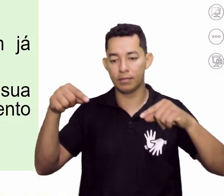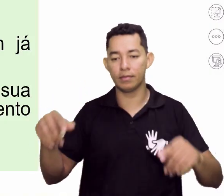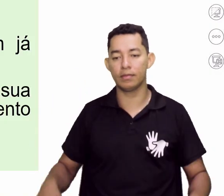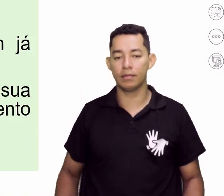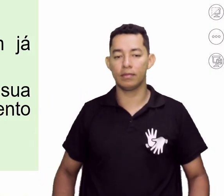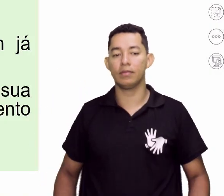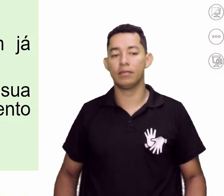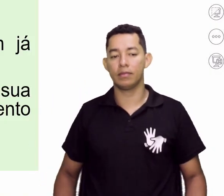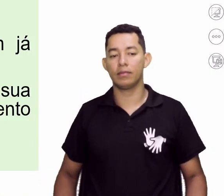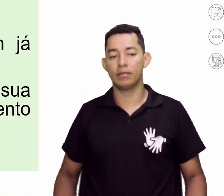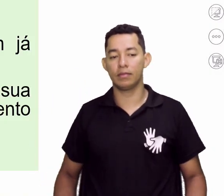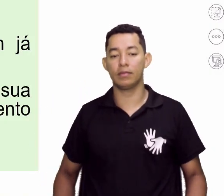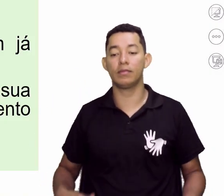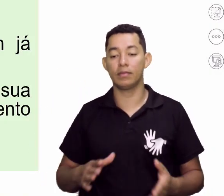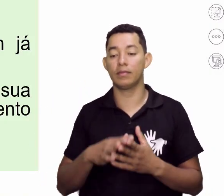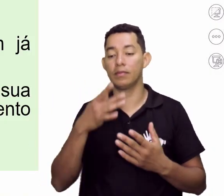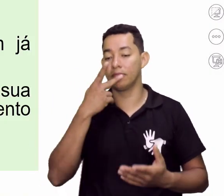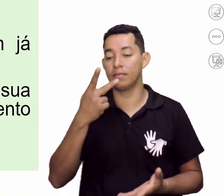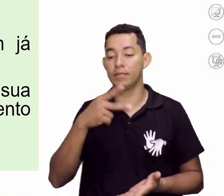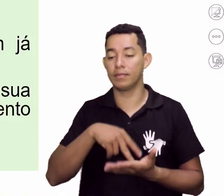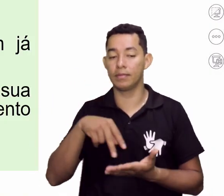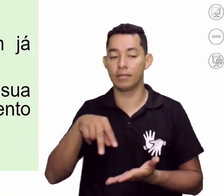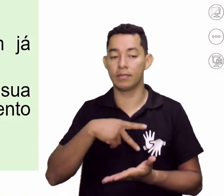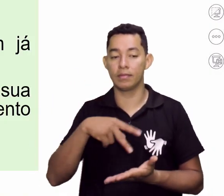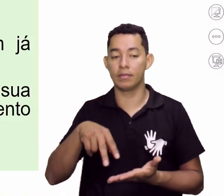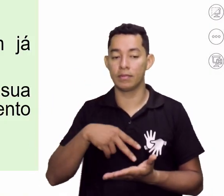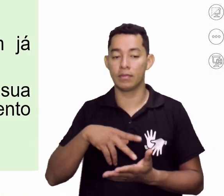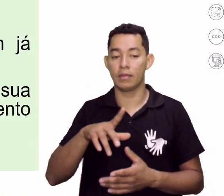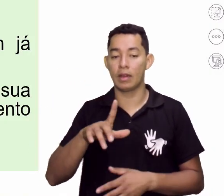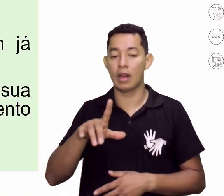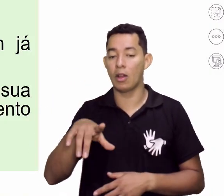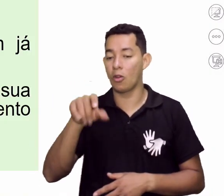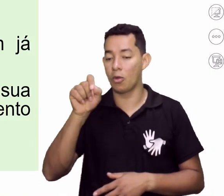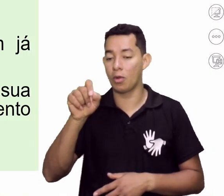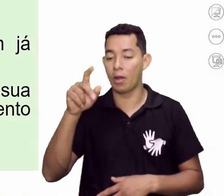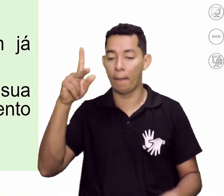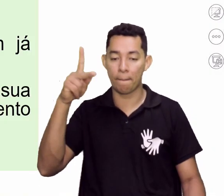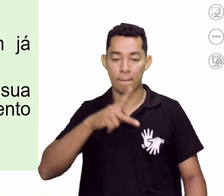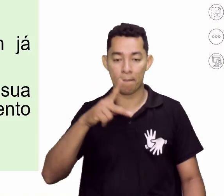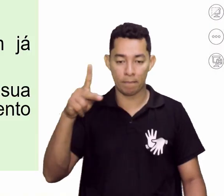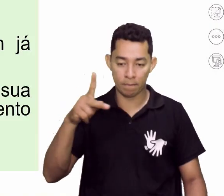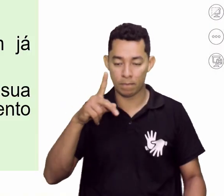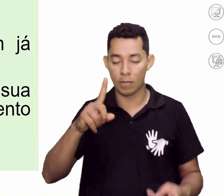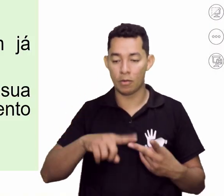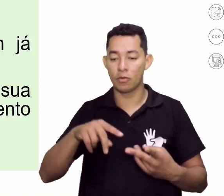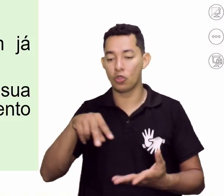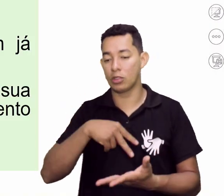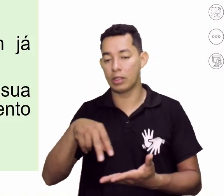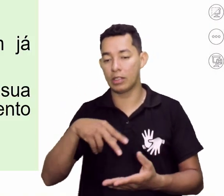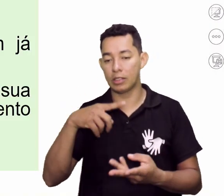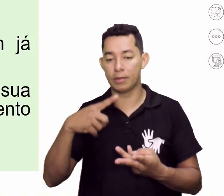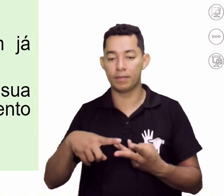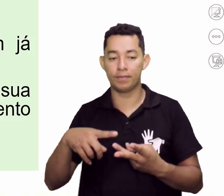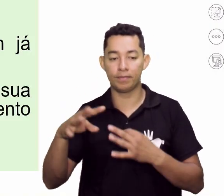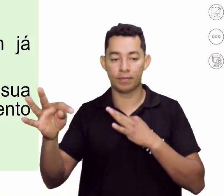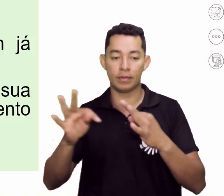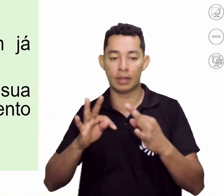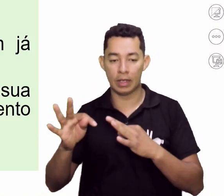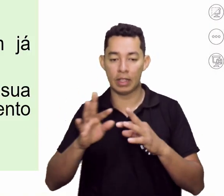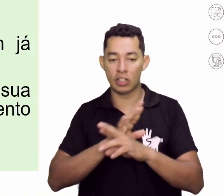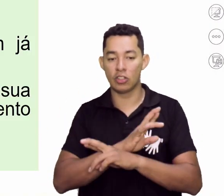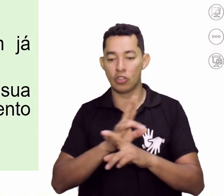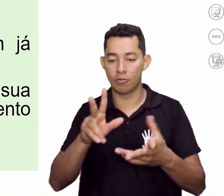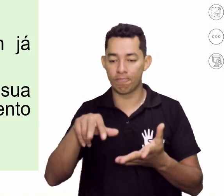Bom, então, falando de dança, é uma opção para ser professor de dança. Técnicas